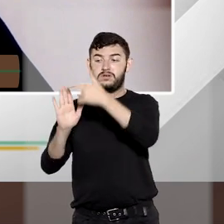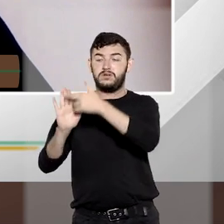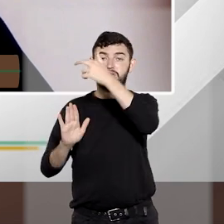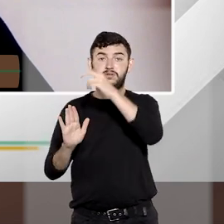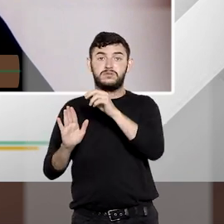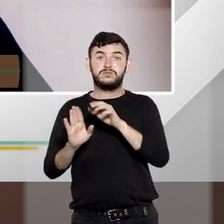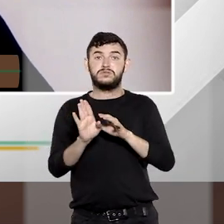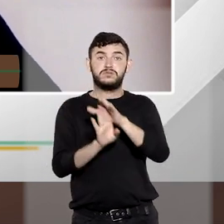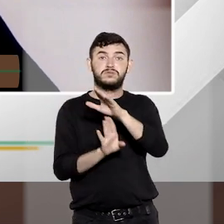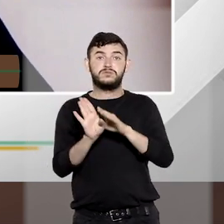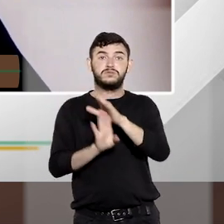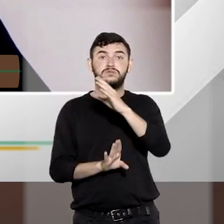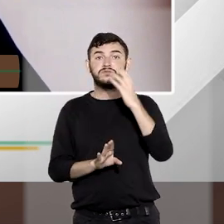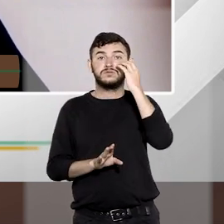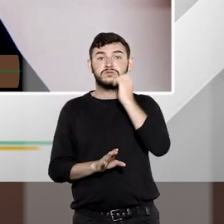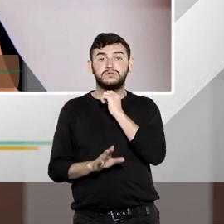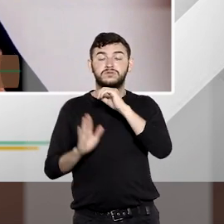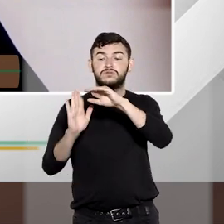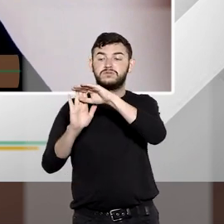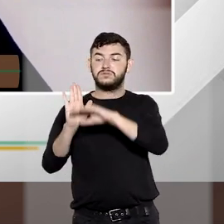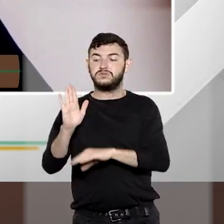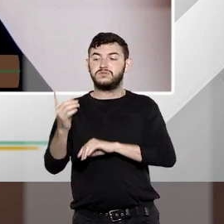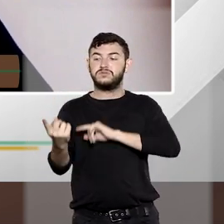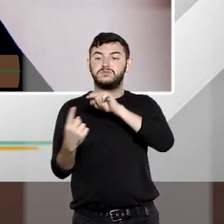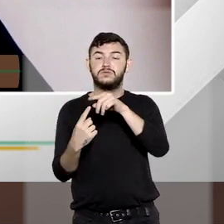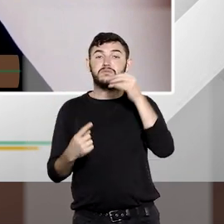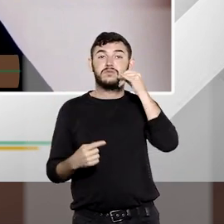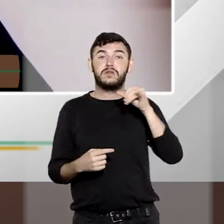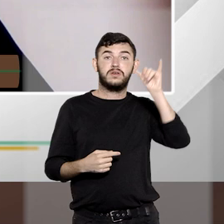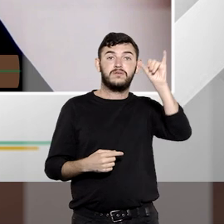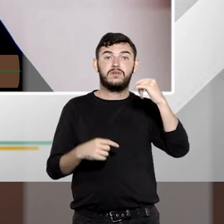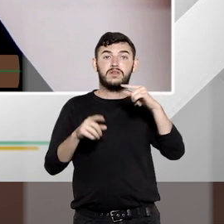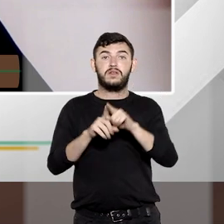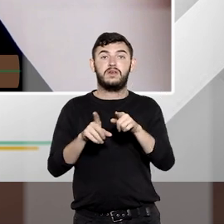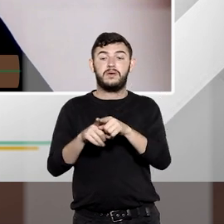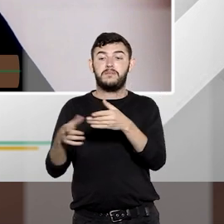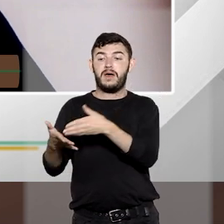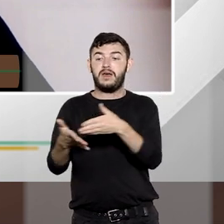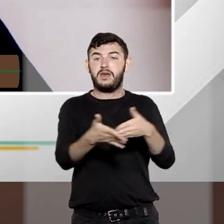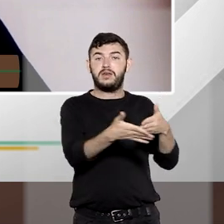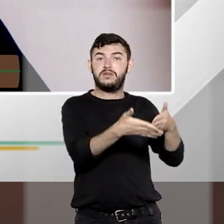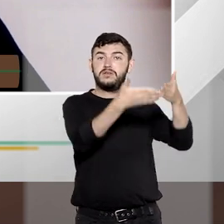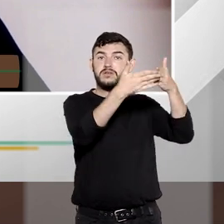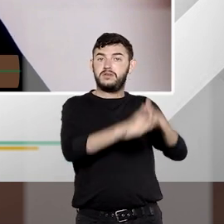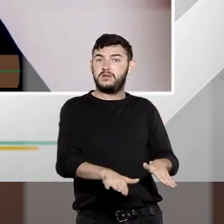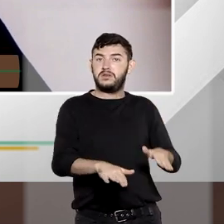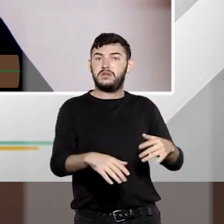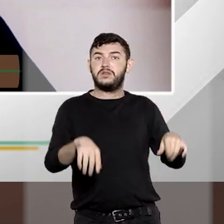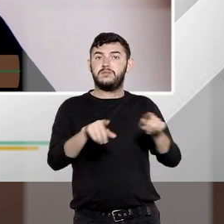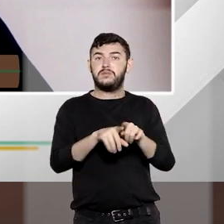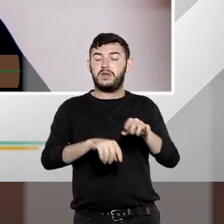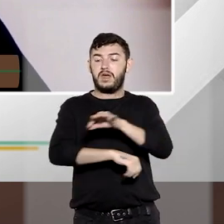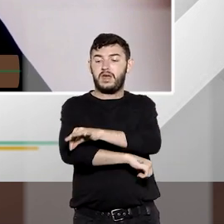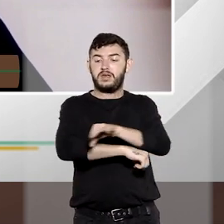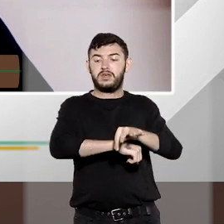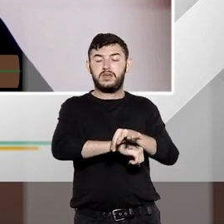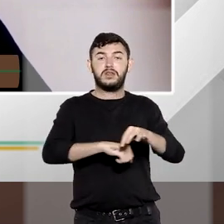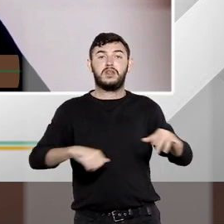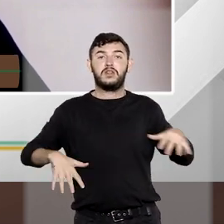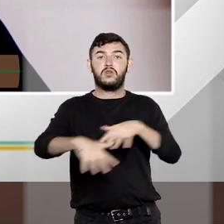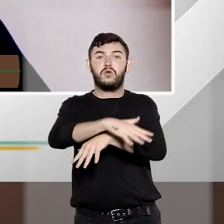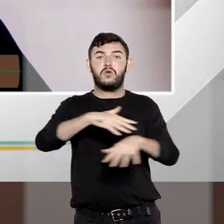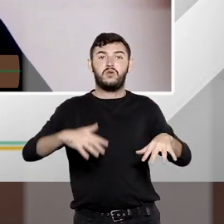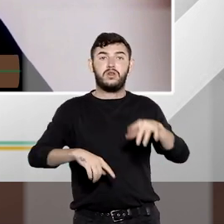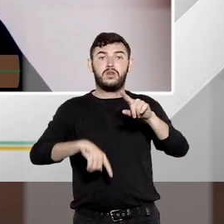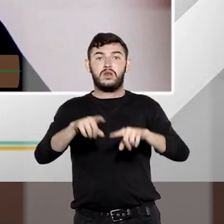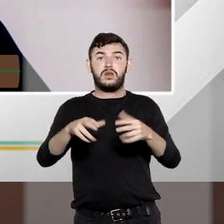para prevenir e eliminar as barreiras que nós temos falado aqui ao longo desse programa, que sejam tanto arquitetônicas como de